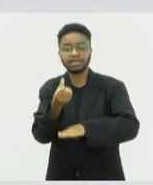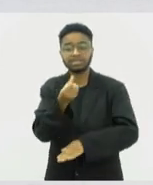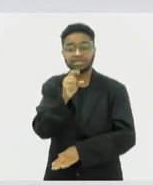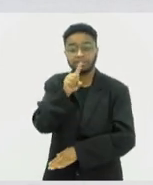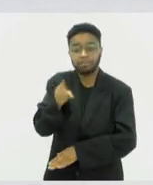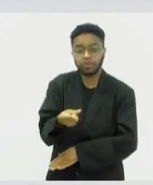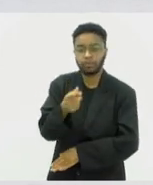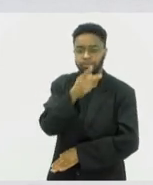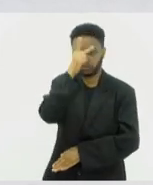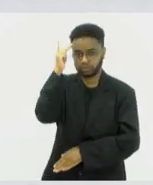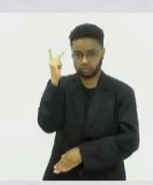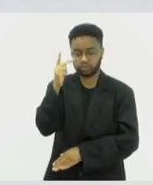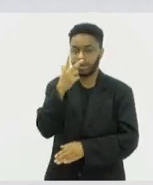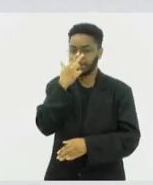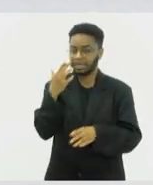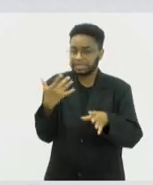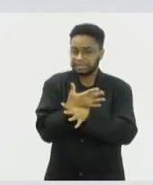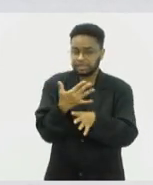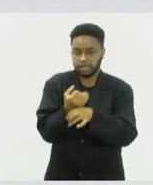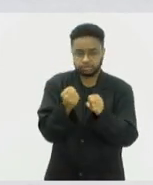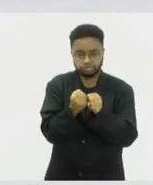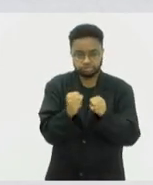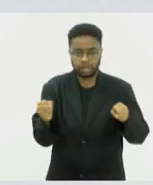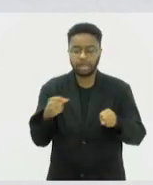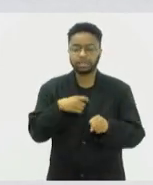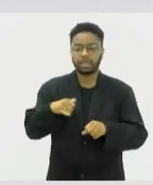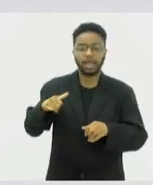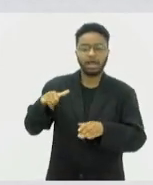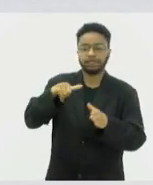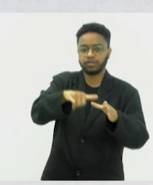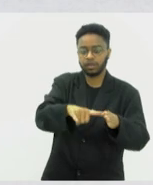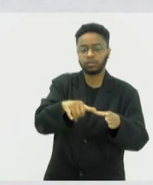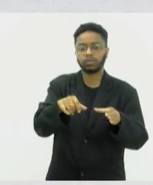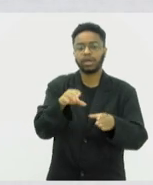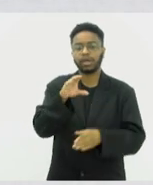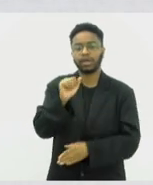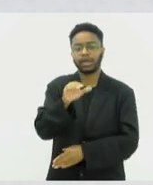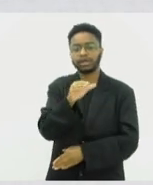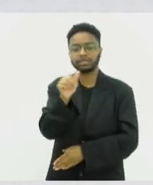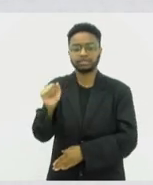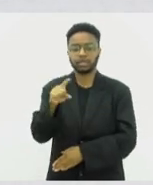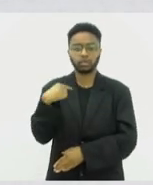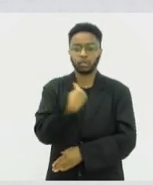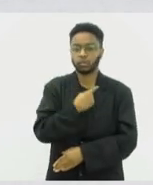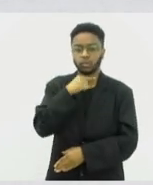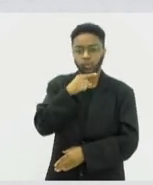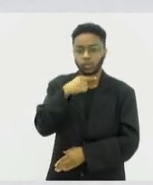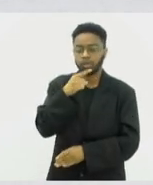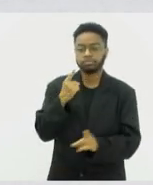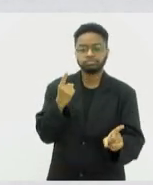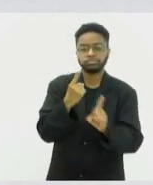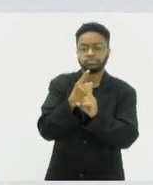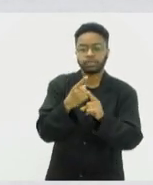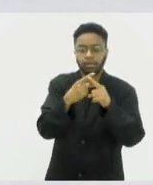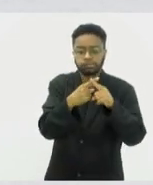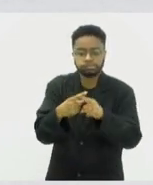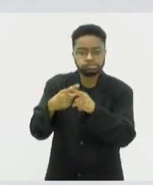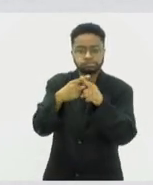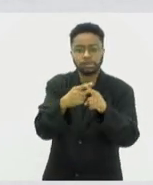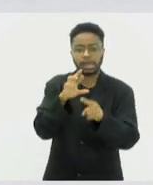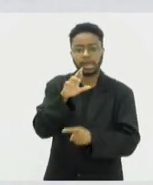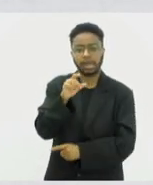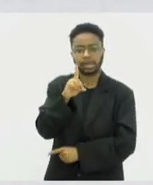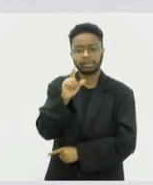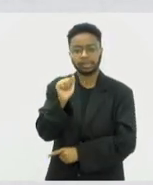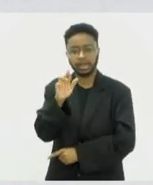reatores nucleares. Entre os aviões tem o caça stealth, aquele que a gente não detecta, não é detectado por radares